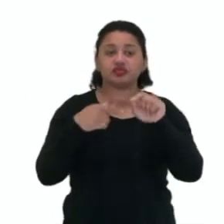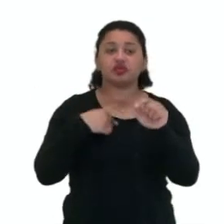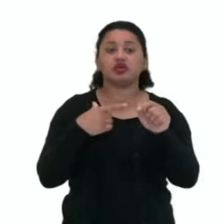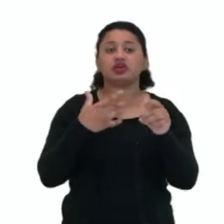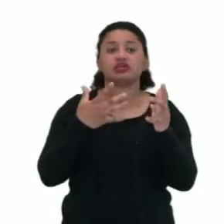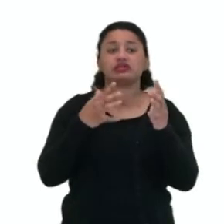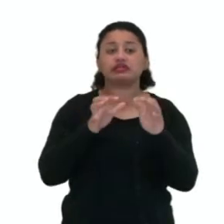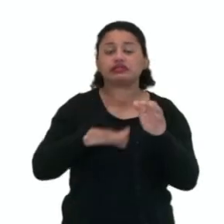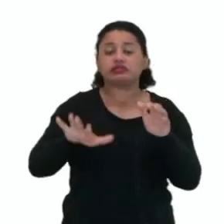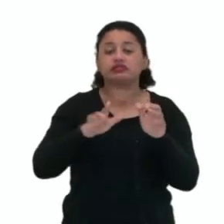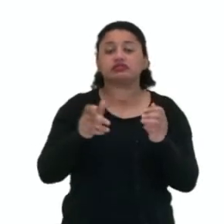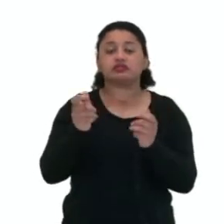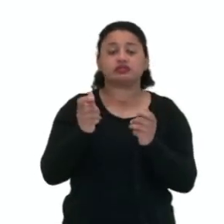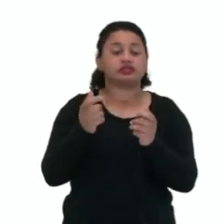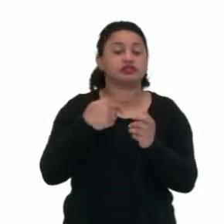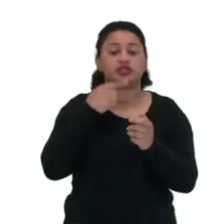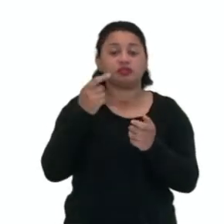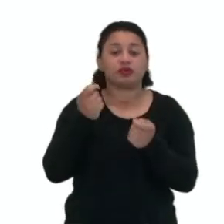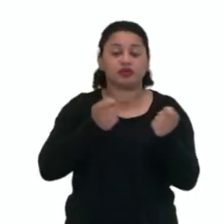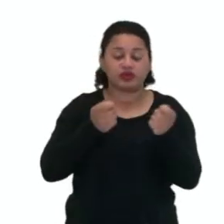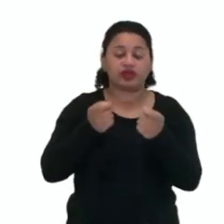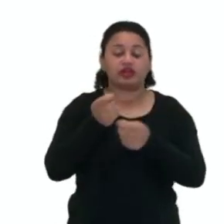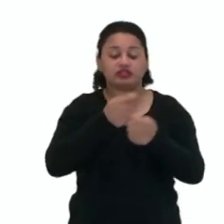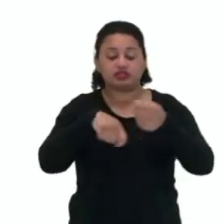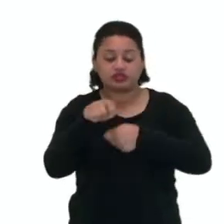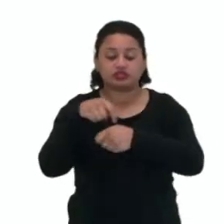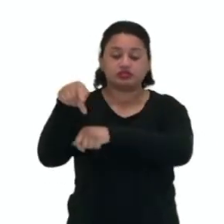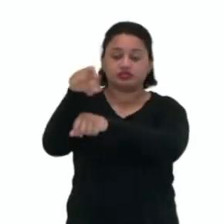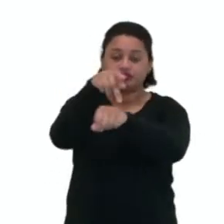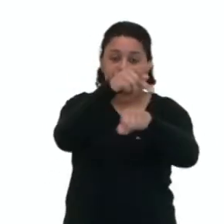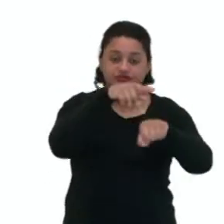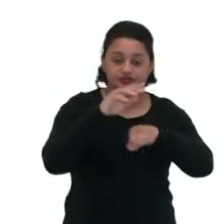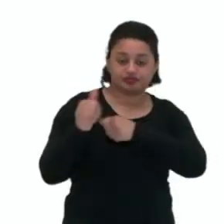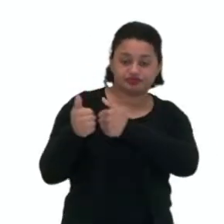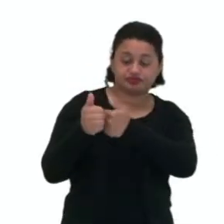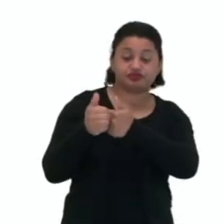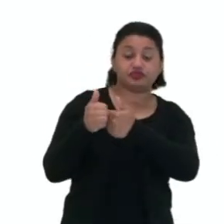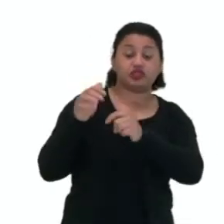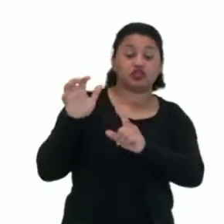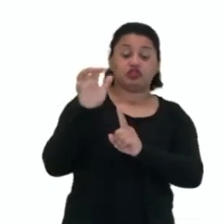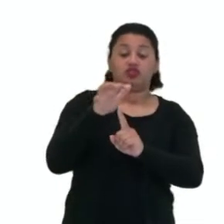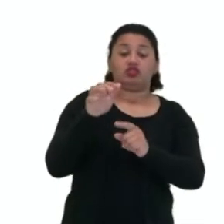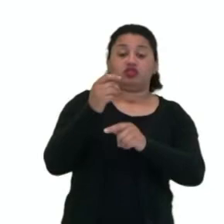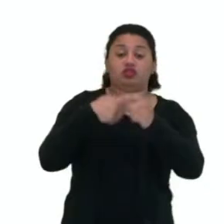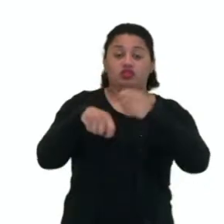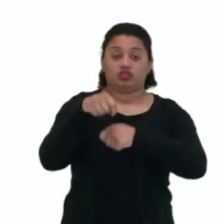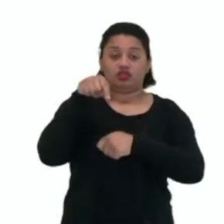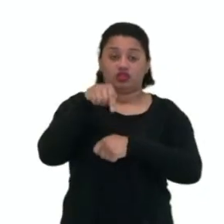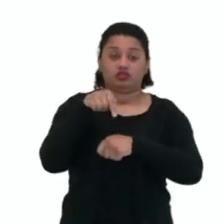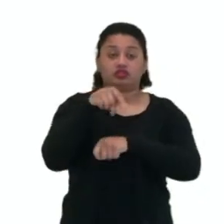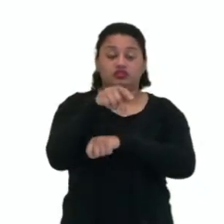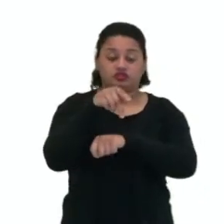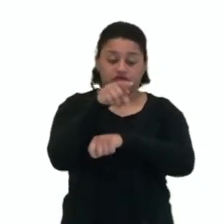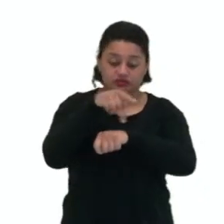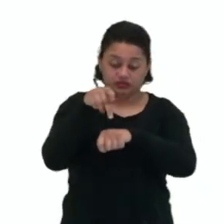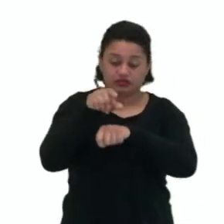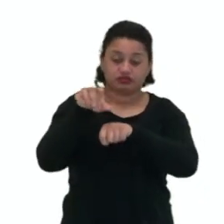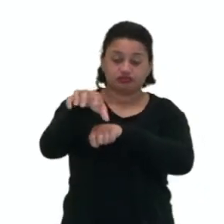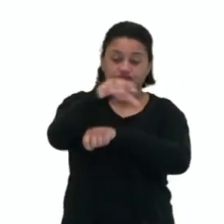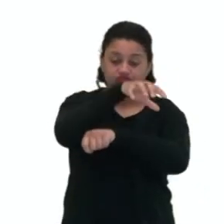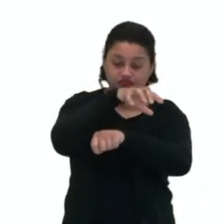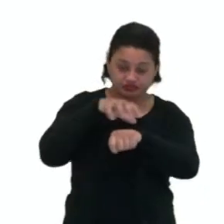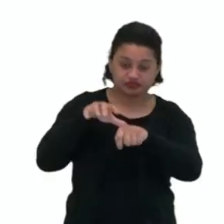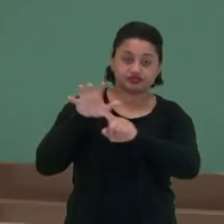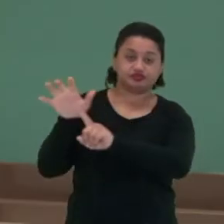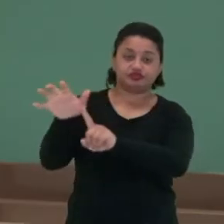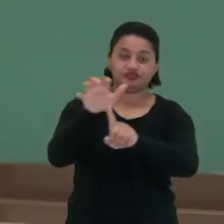na economia dos países vizinhos. Então, além de influenciar a economia do país, influenciando todo o mundo como um todo. E aí a